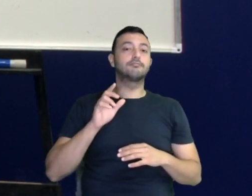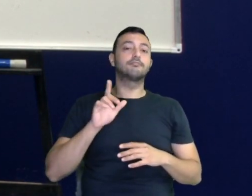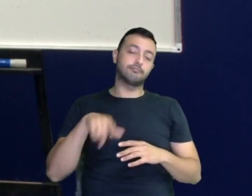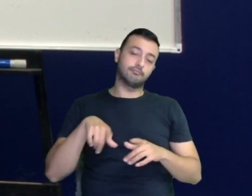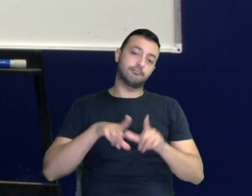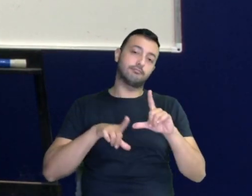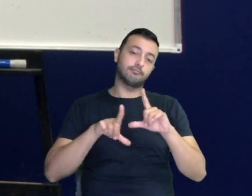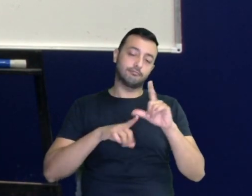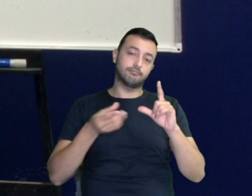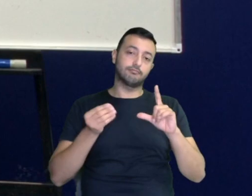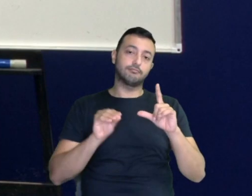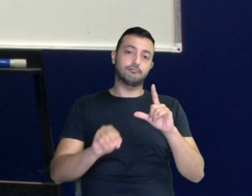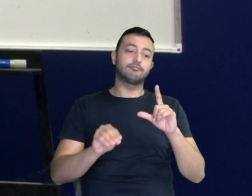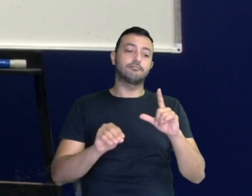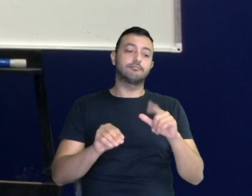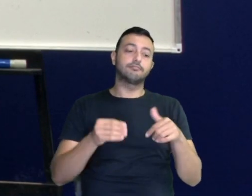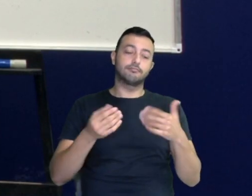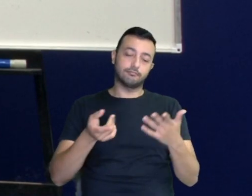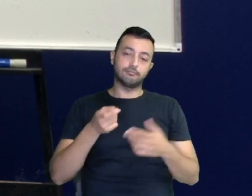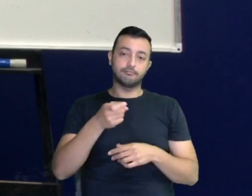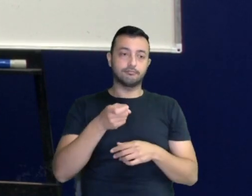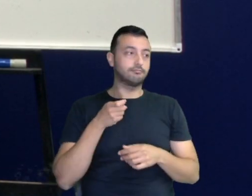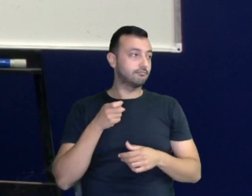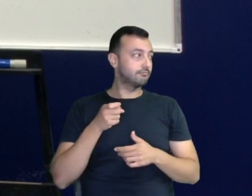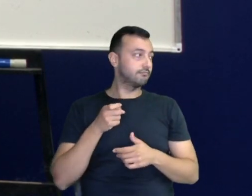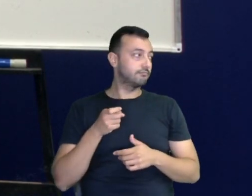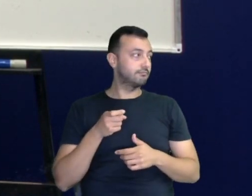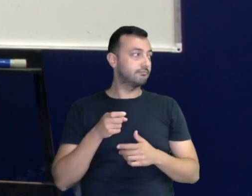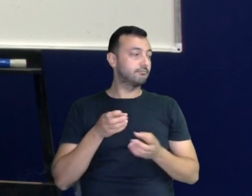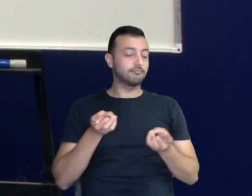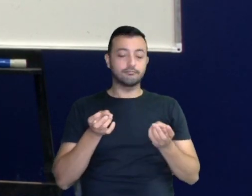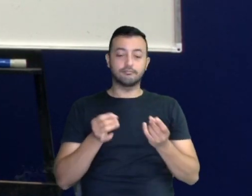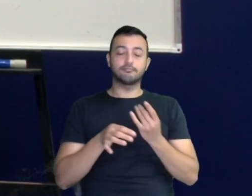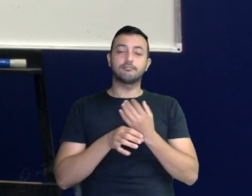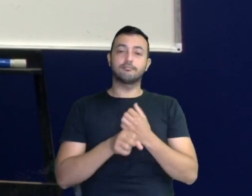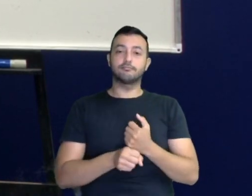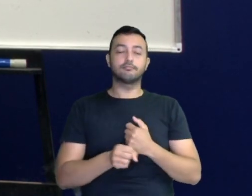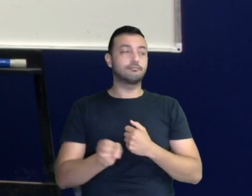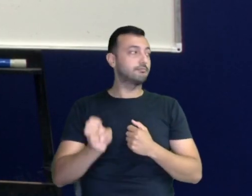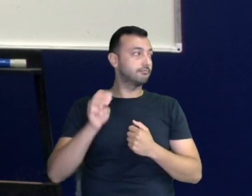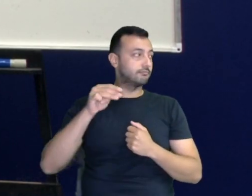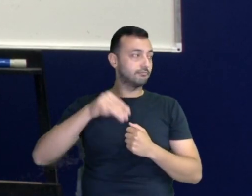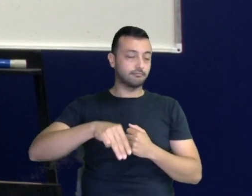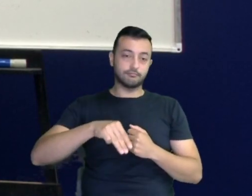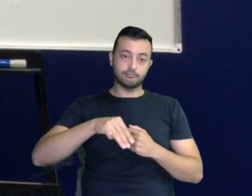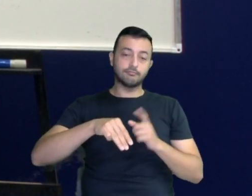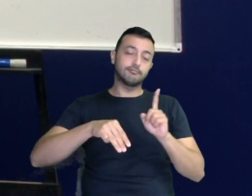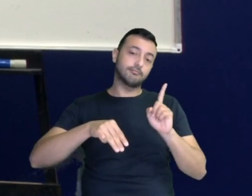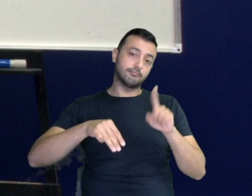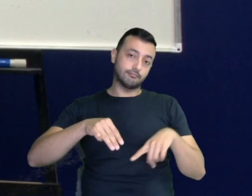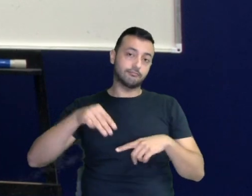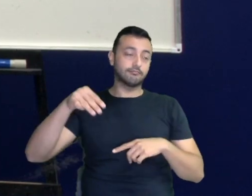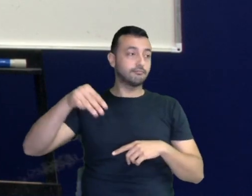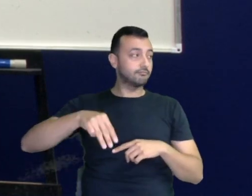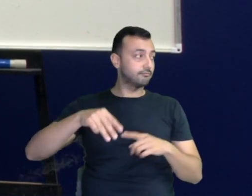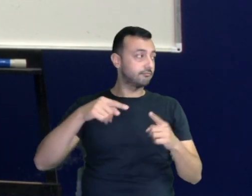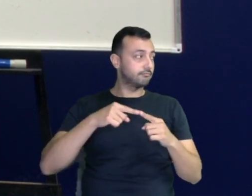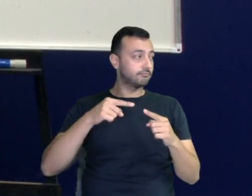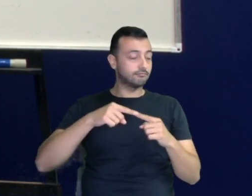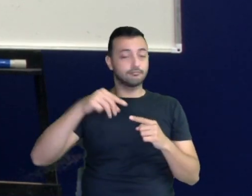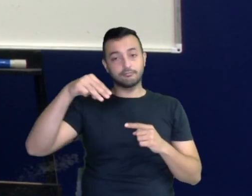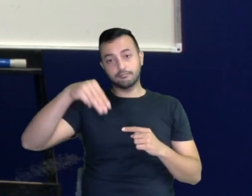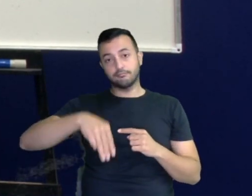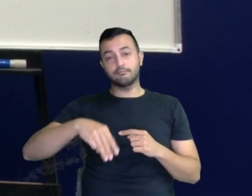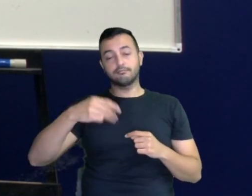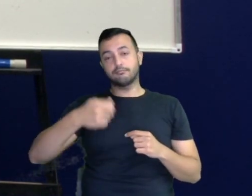uma variável, uma letrinha lá, né? No caso aí colocamos x. E resolver, ó, esse m aqui é a unidade de medida, representa metros, então